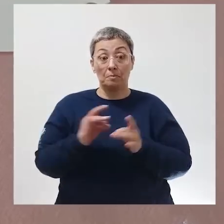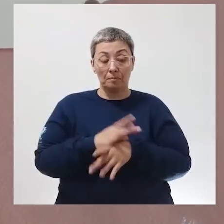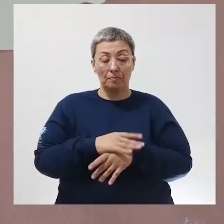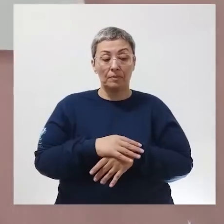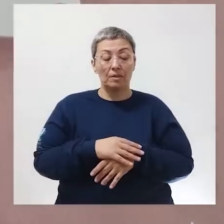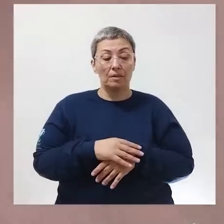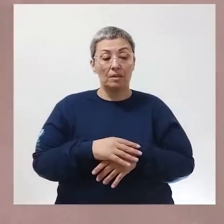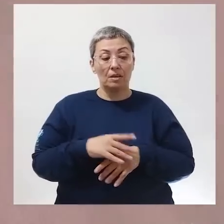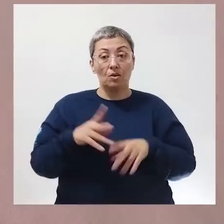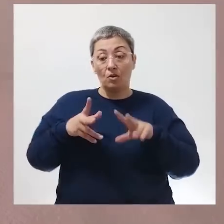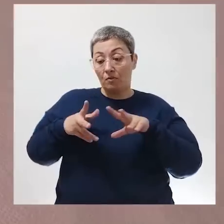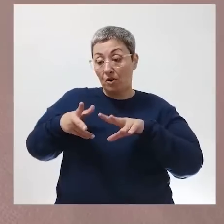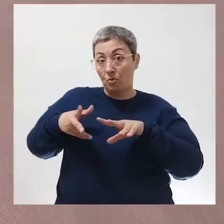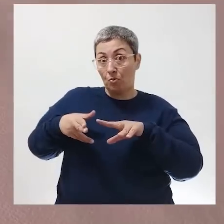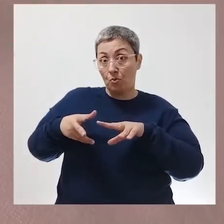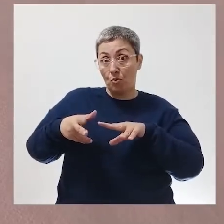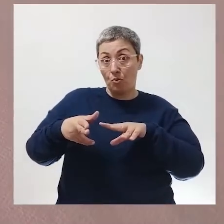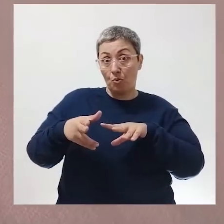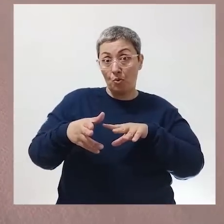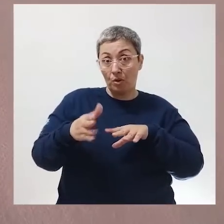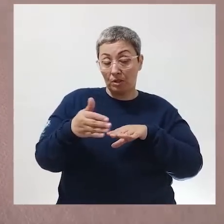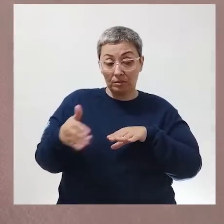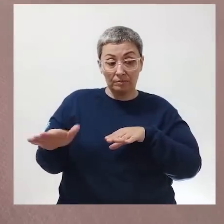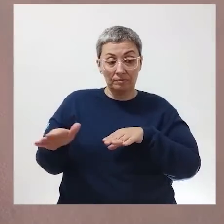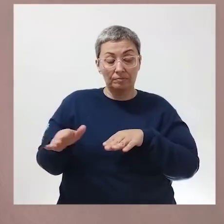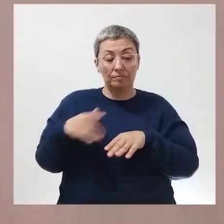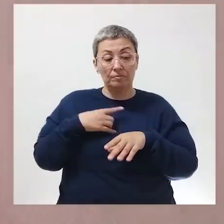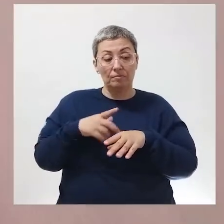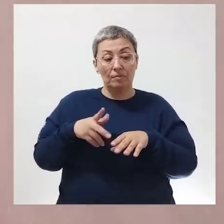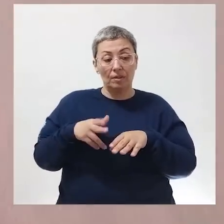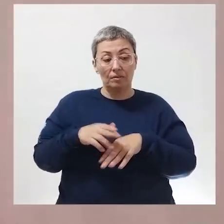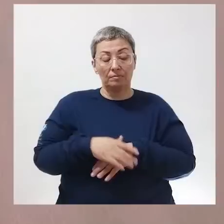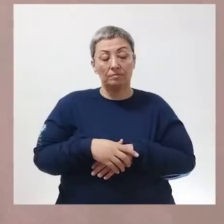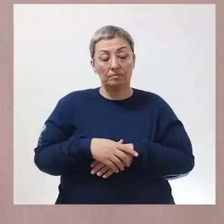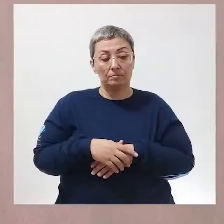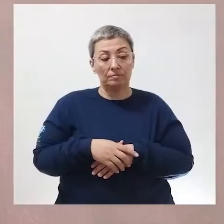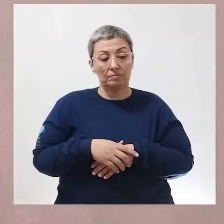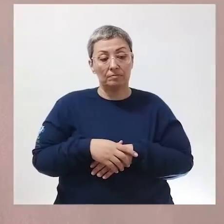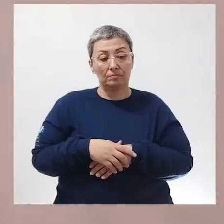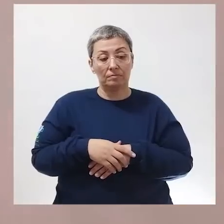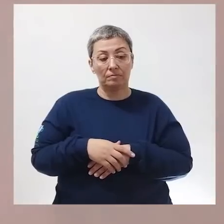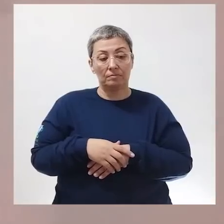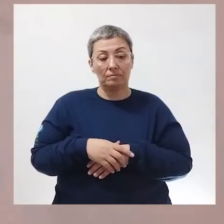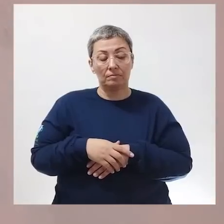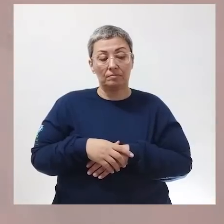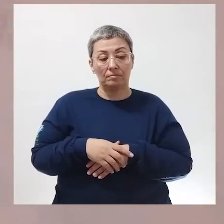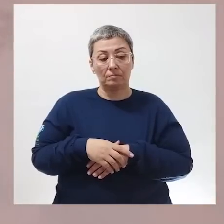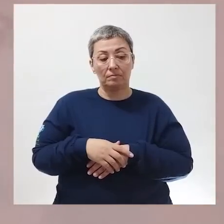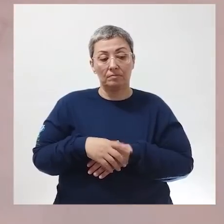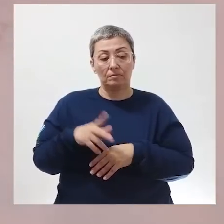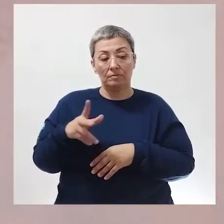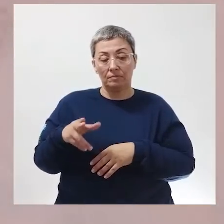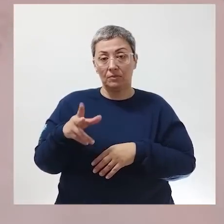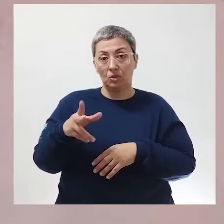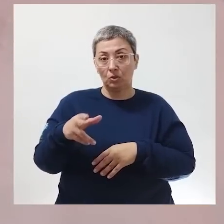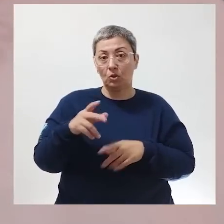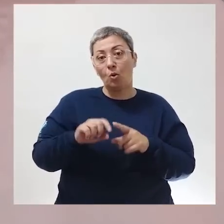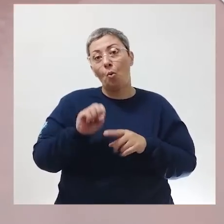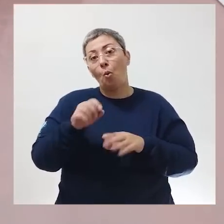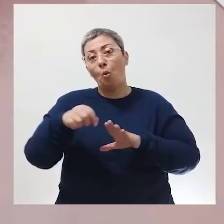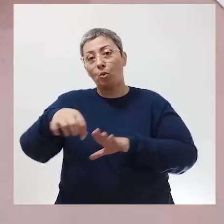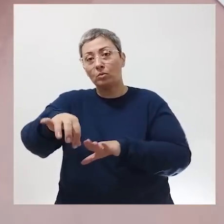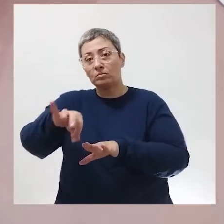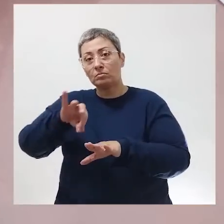eu vou recortar esta parte, ou então tirar com a régua, né? No caso aqui eu vou recortar. Então a tesourinha